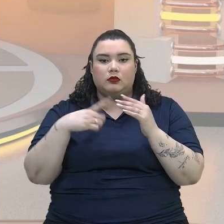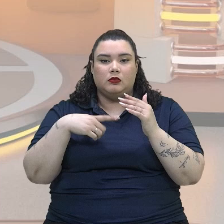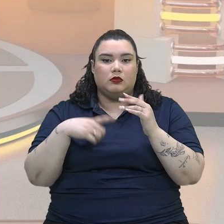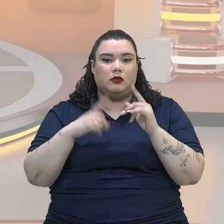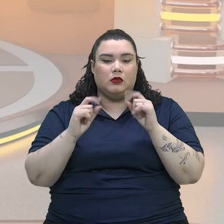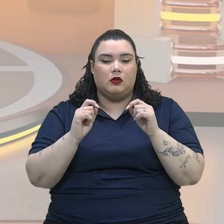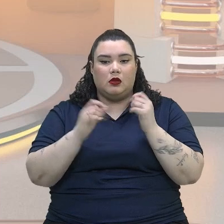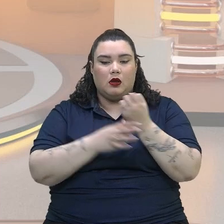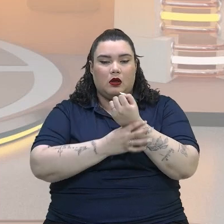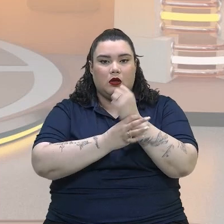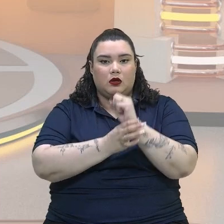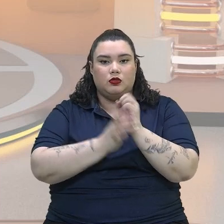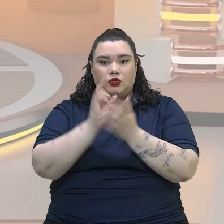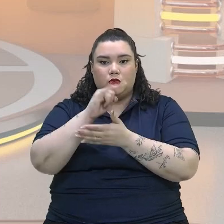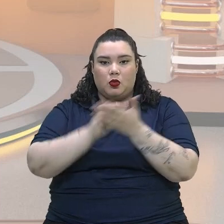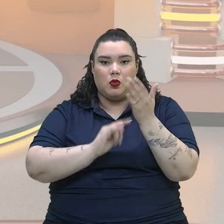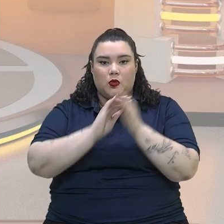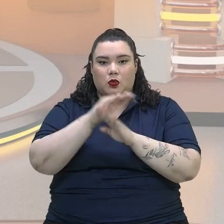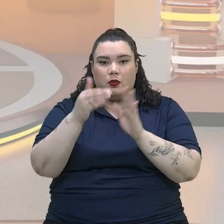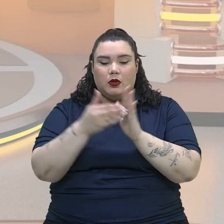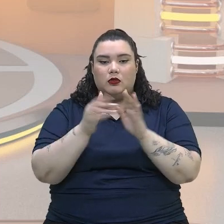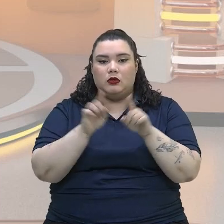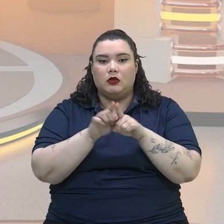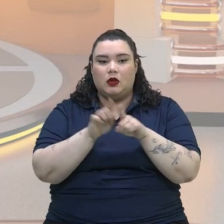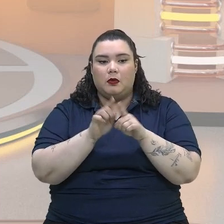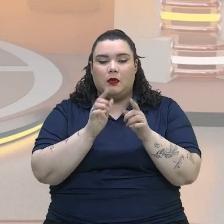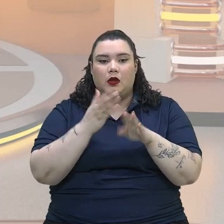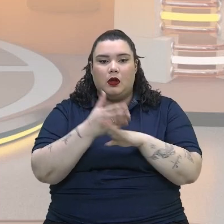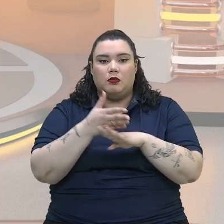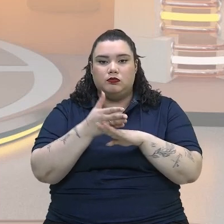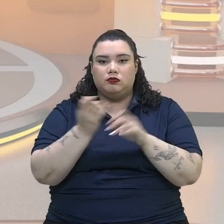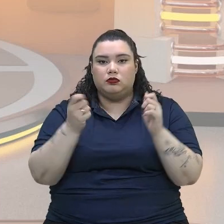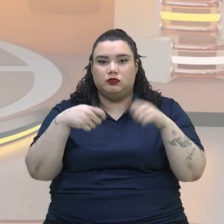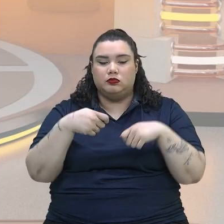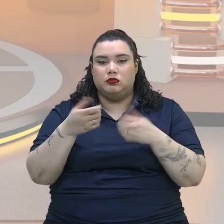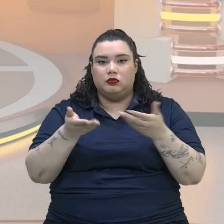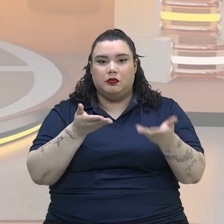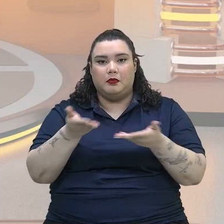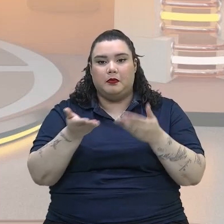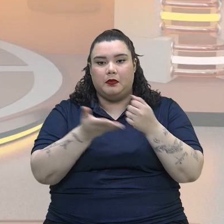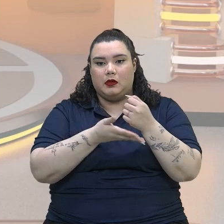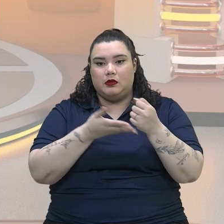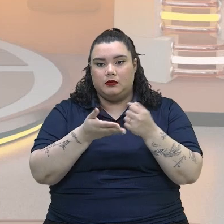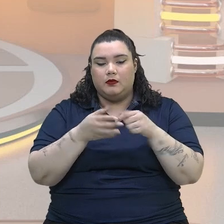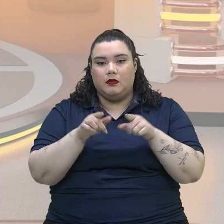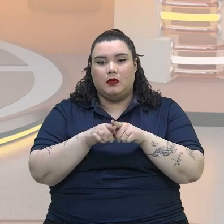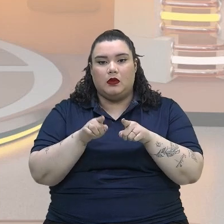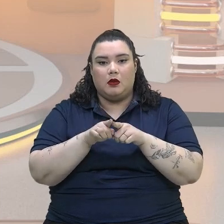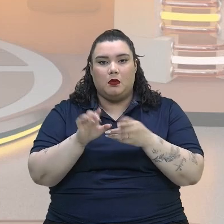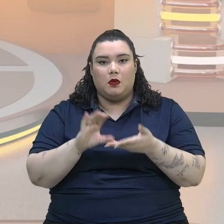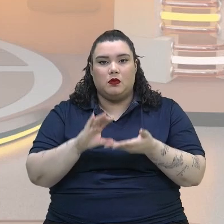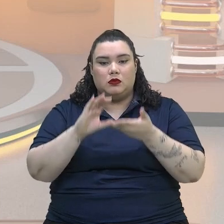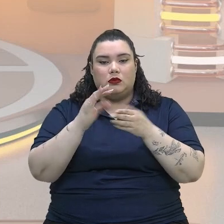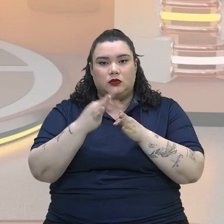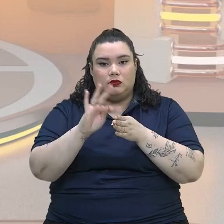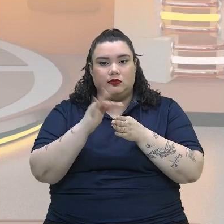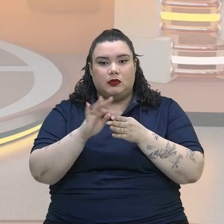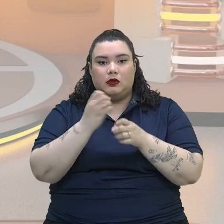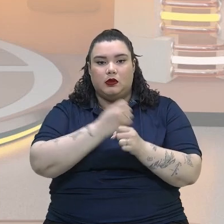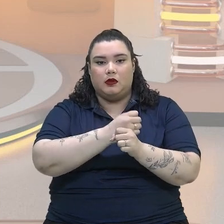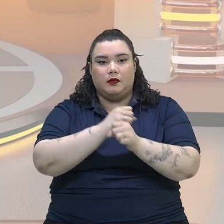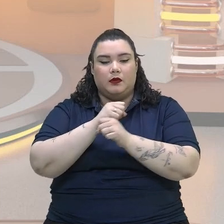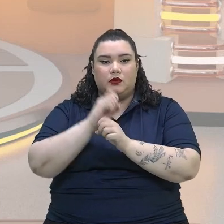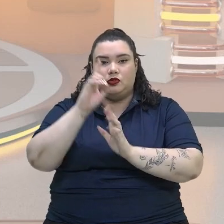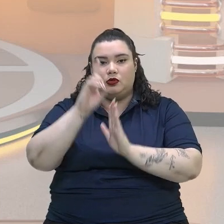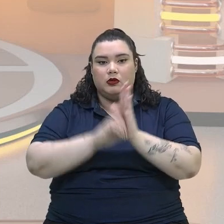garantindo documentação e acesso a serviços básicos. E o Conselho Tutelar defende os direitos de crianças e